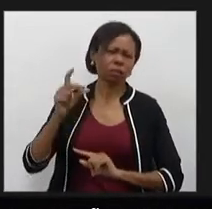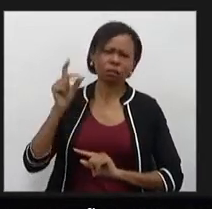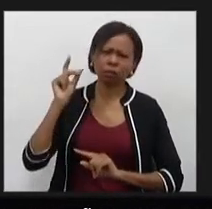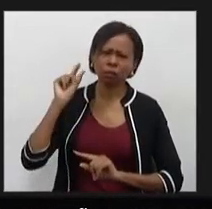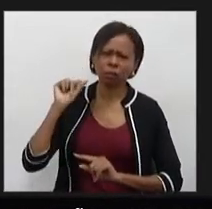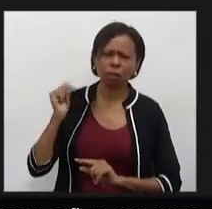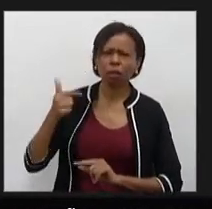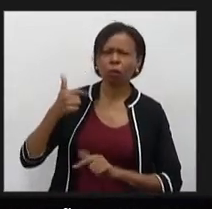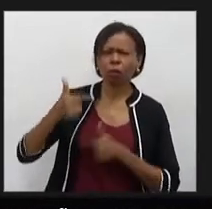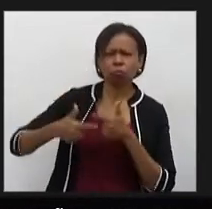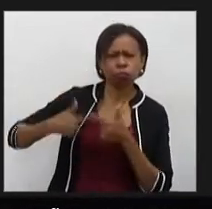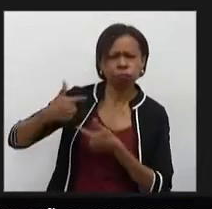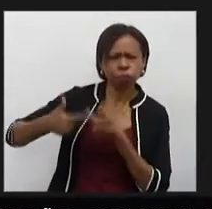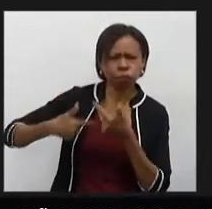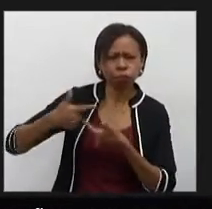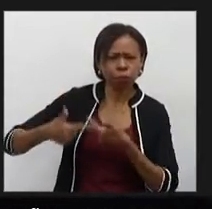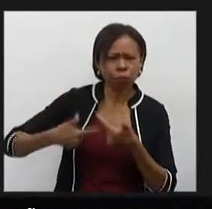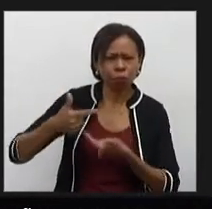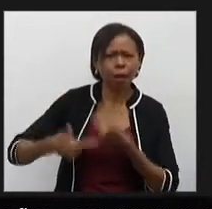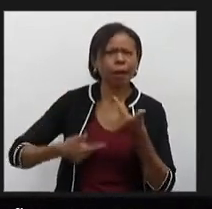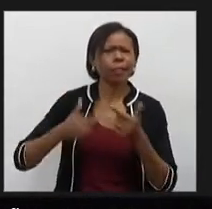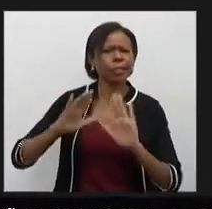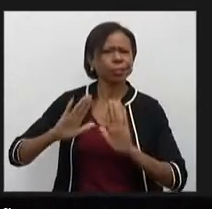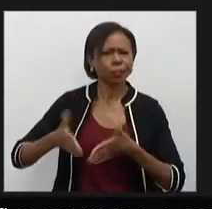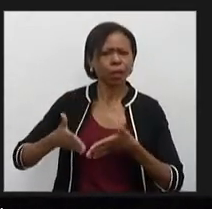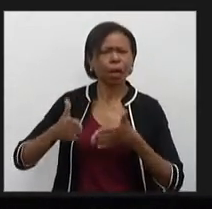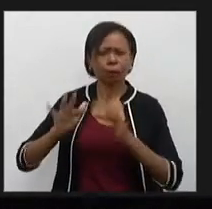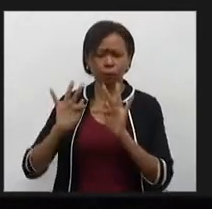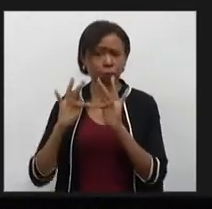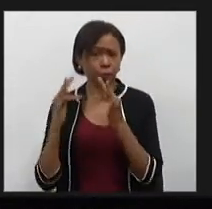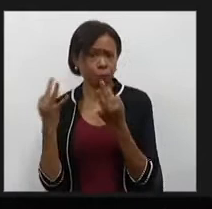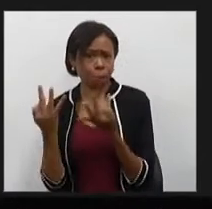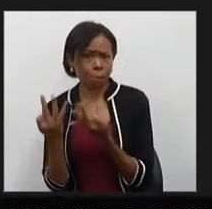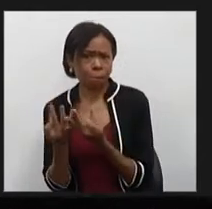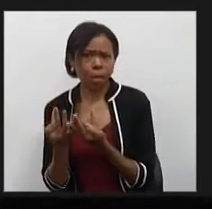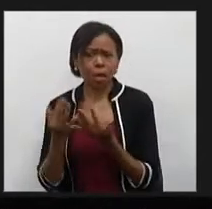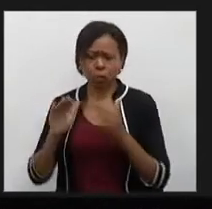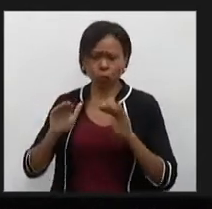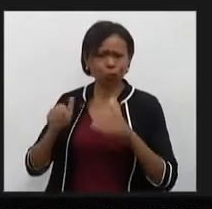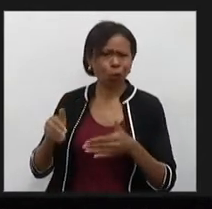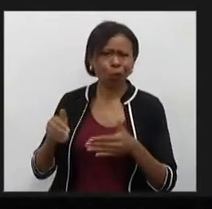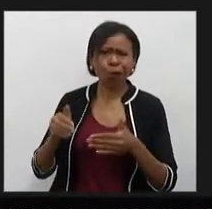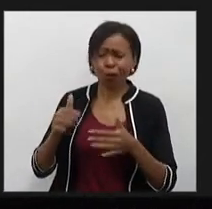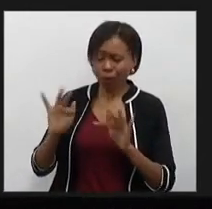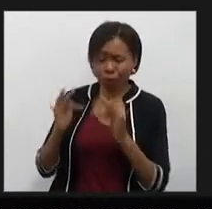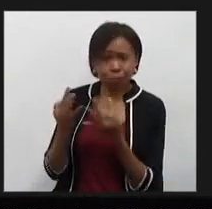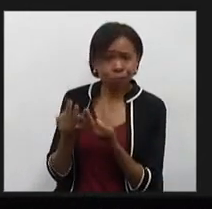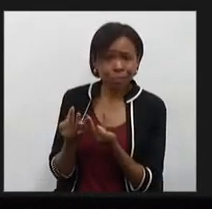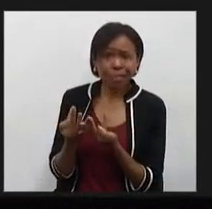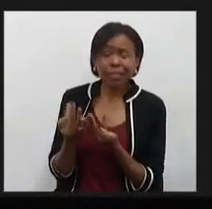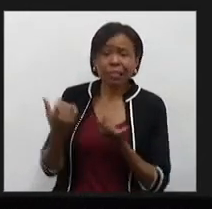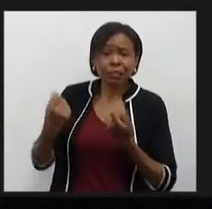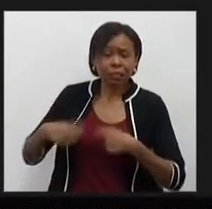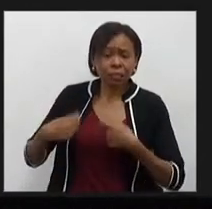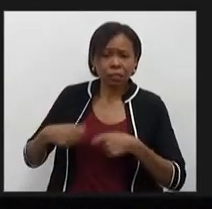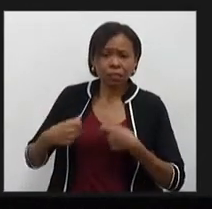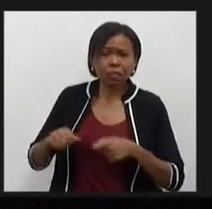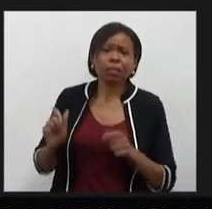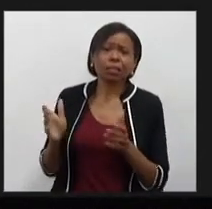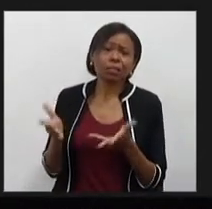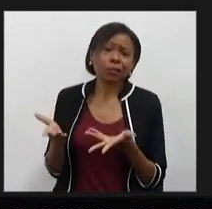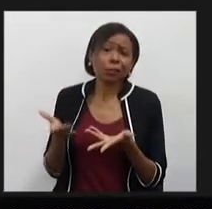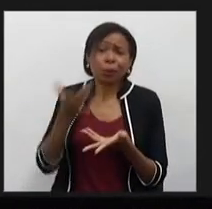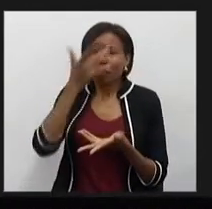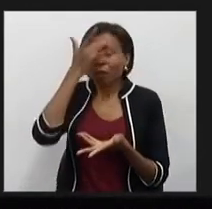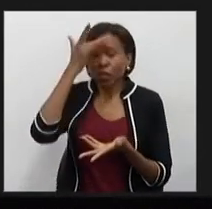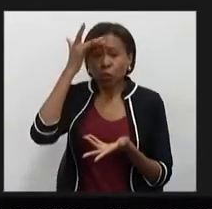trajetória, tratei com famílias e com pessoas altamente vulneráveis. A gente sabe que a questão das pessoas com deficiência é uma